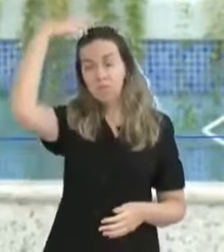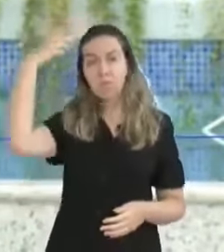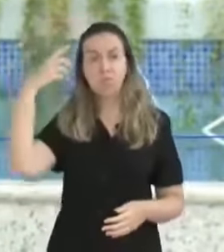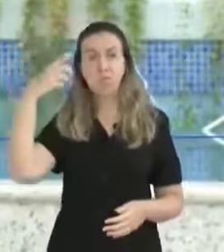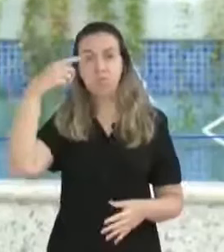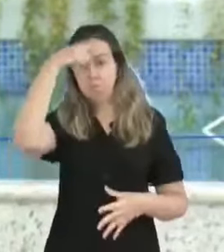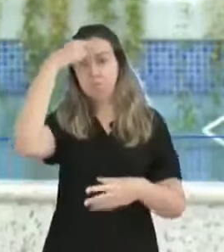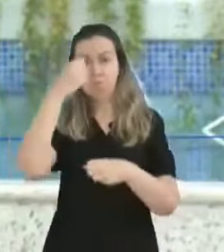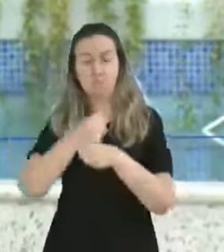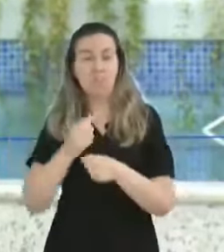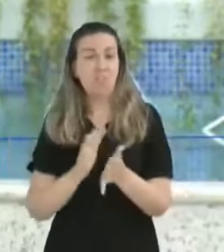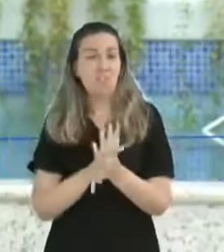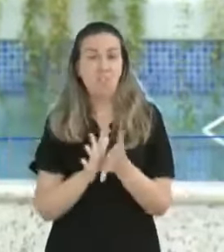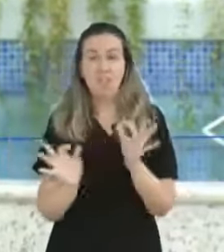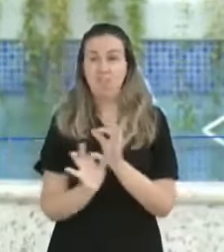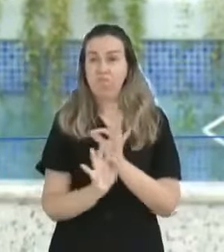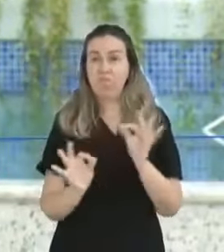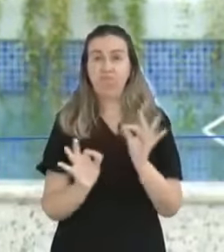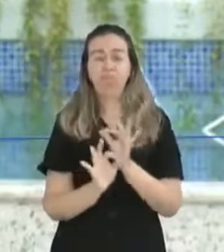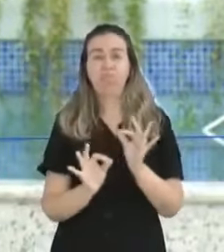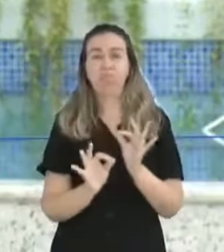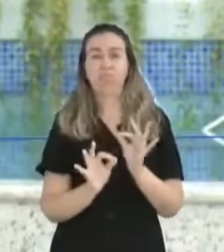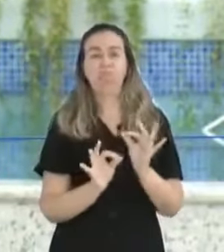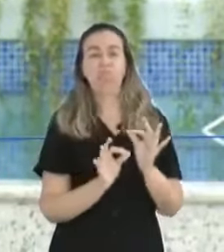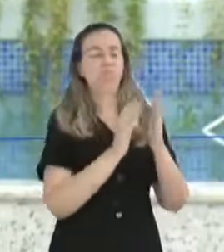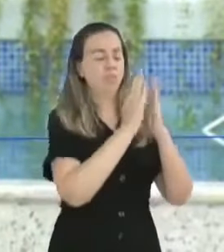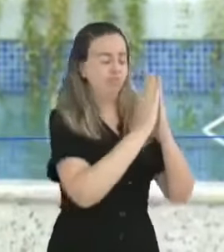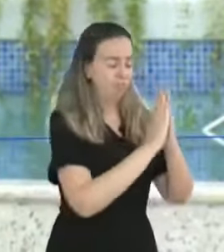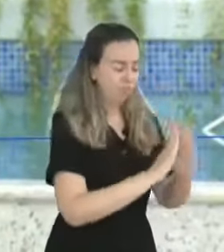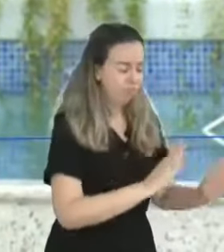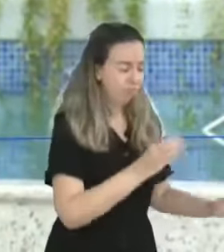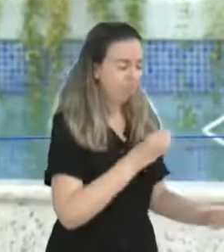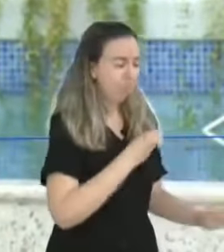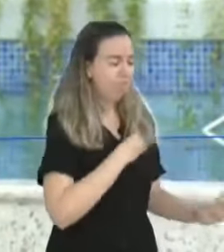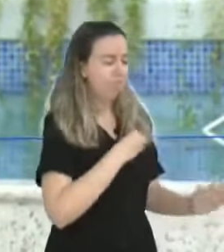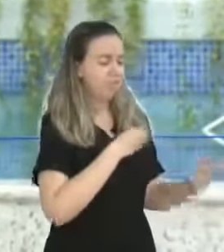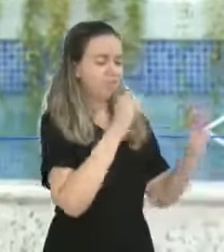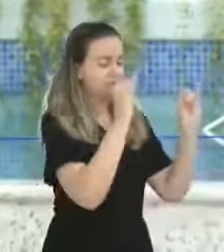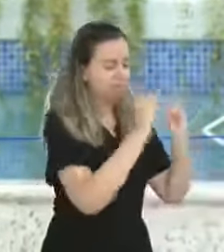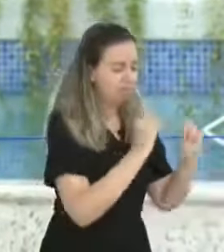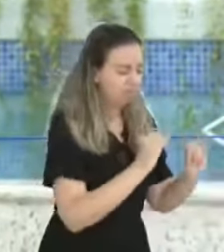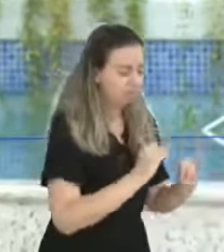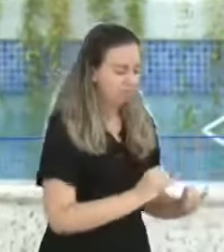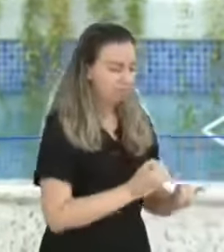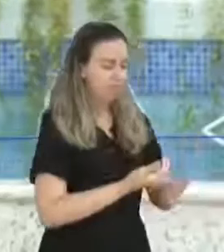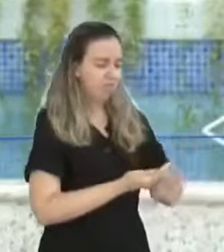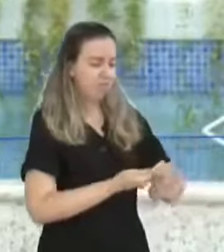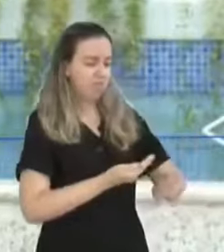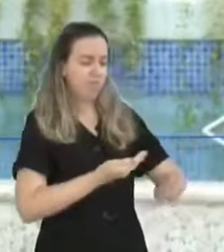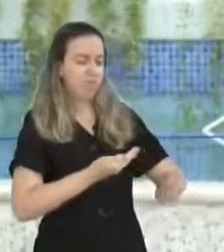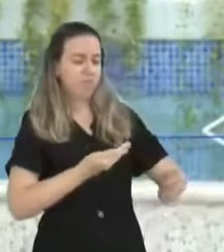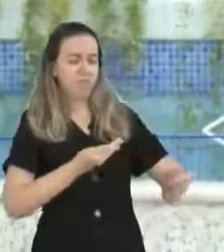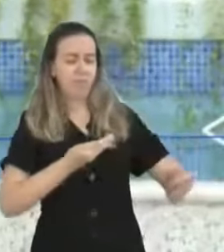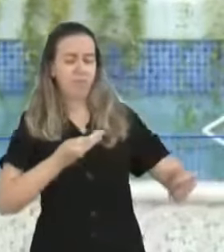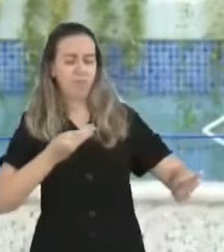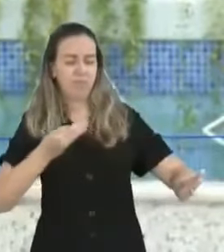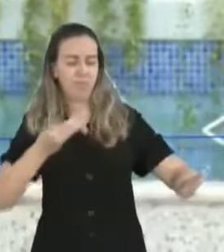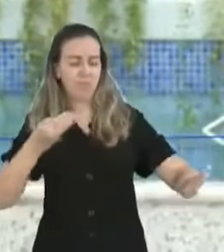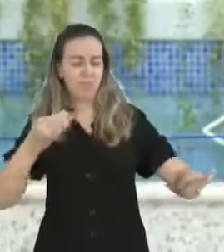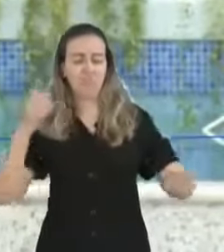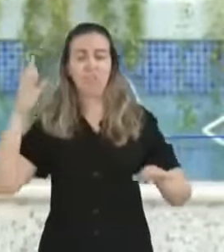permitia novamente a nação mergulhar na idolatria. E exatamente, queridos,